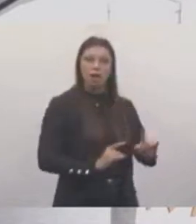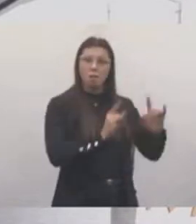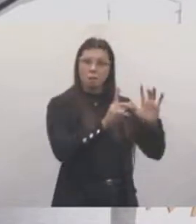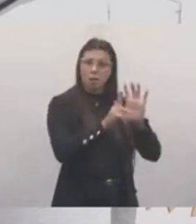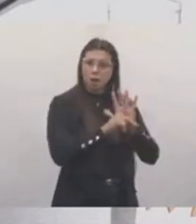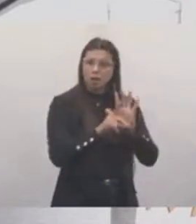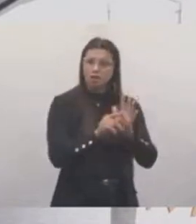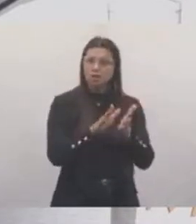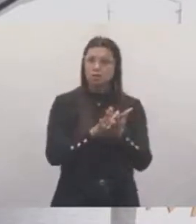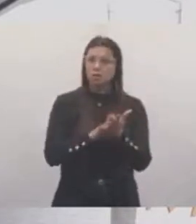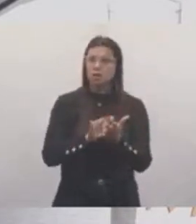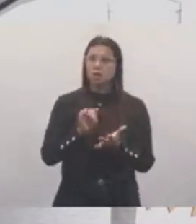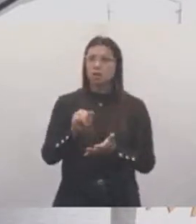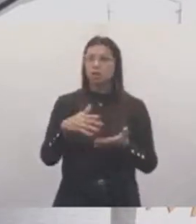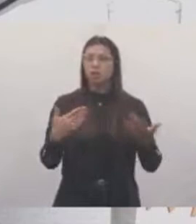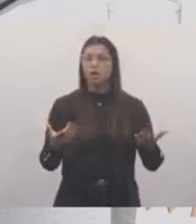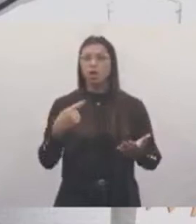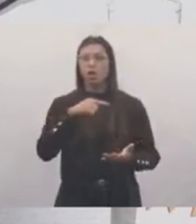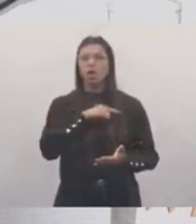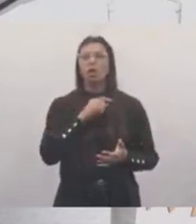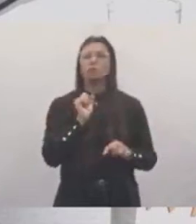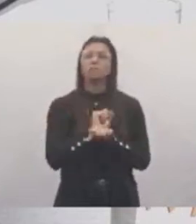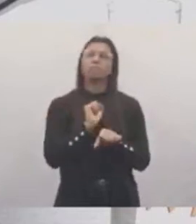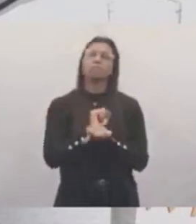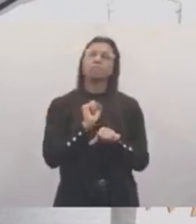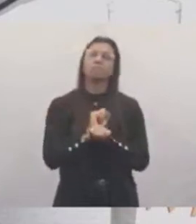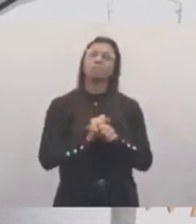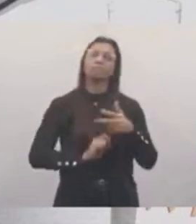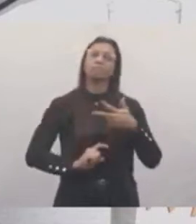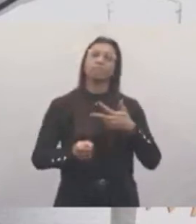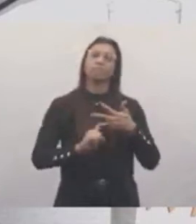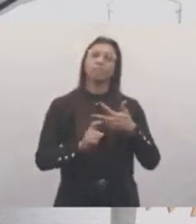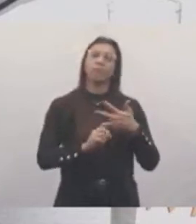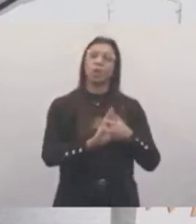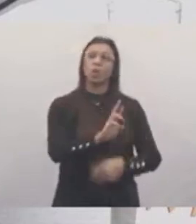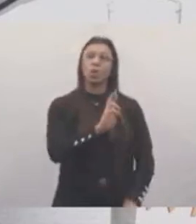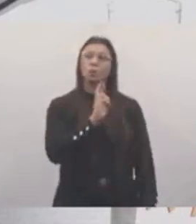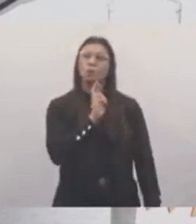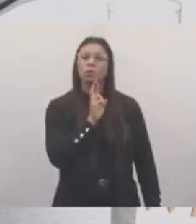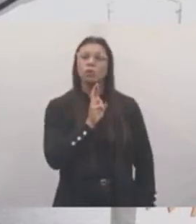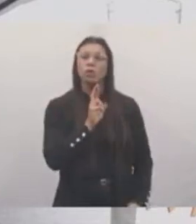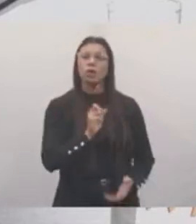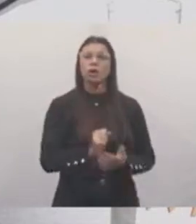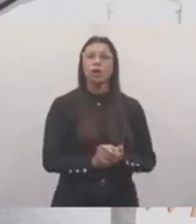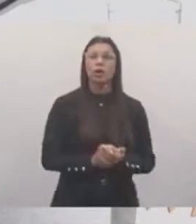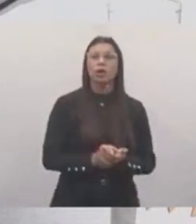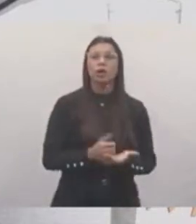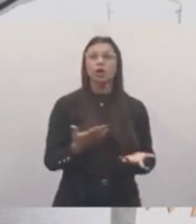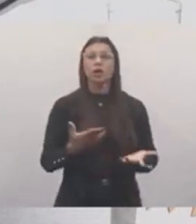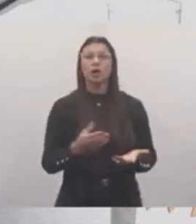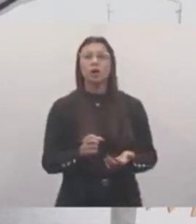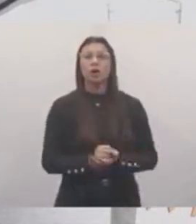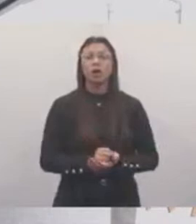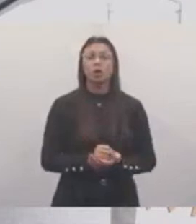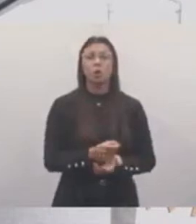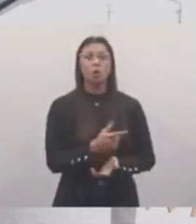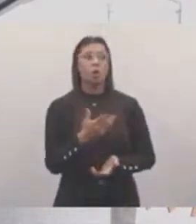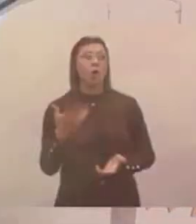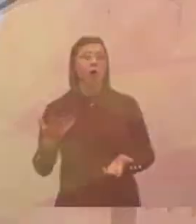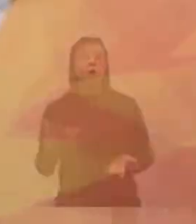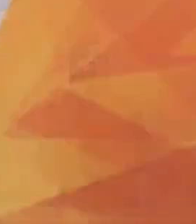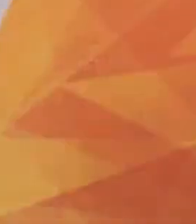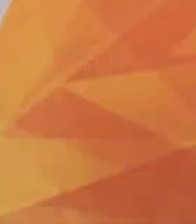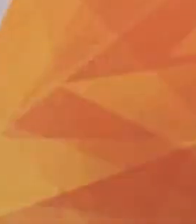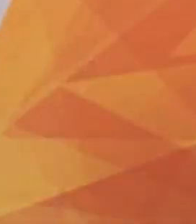nós aguardamos agora a resposta do Executivo com relação a quais as entidades estarão lá utilizando